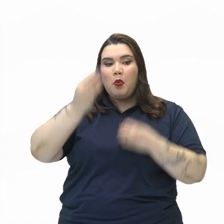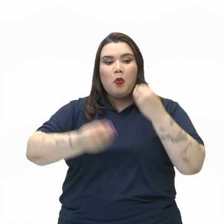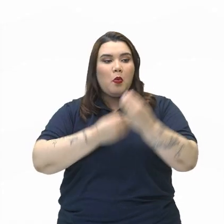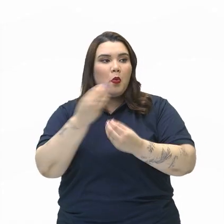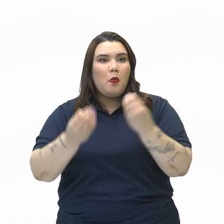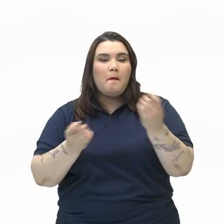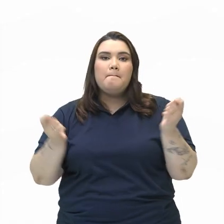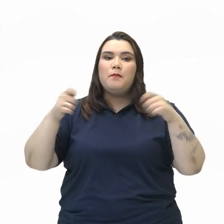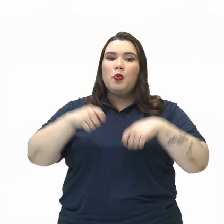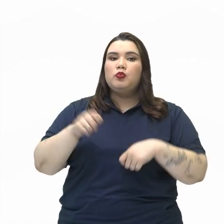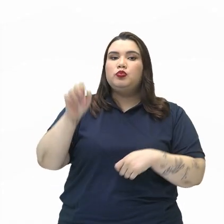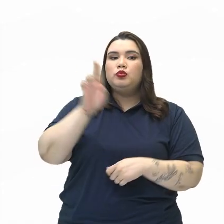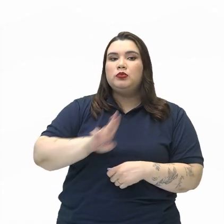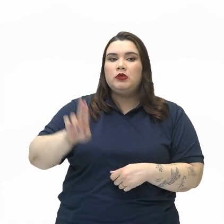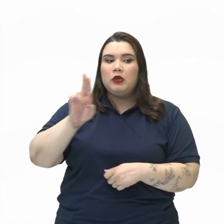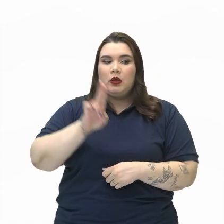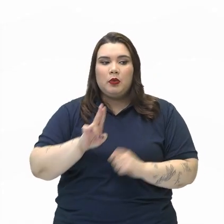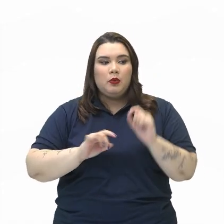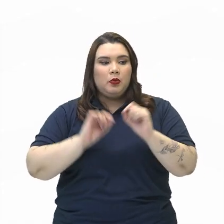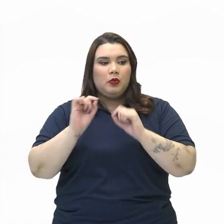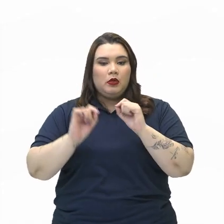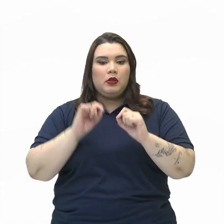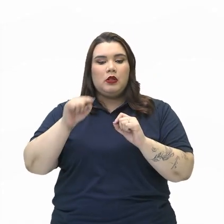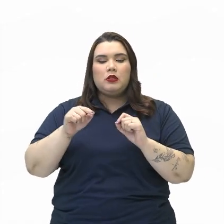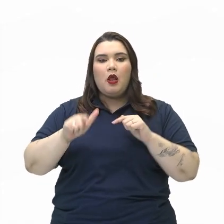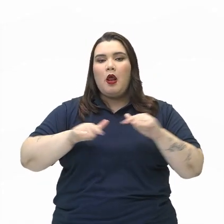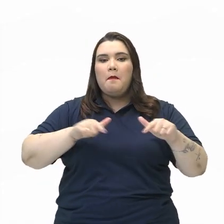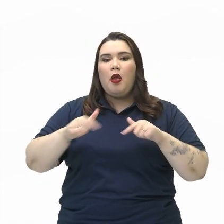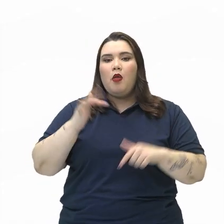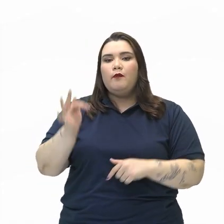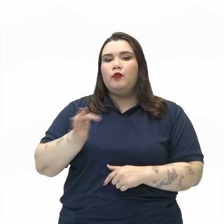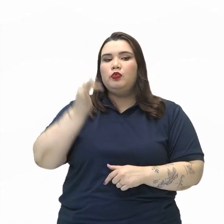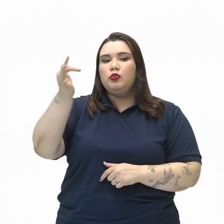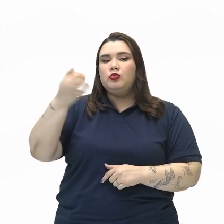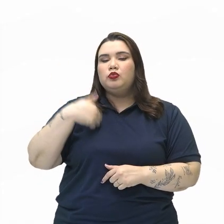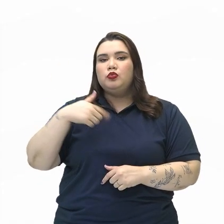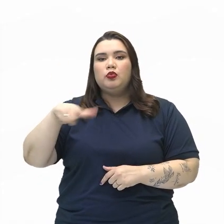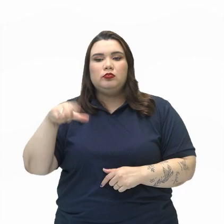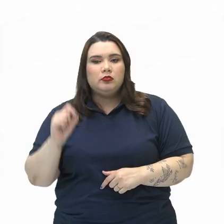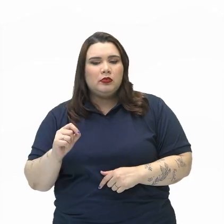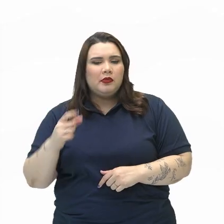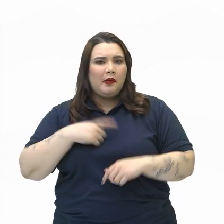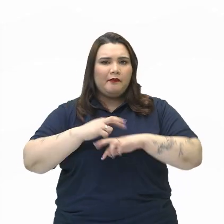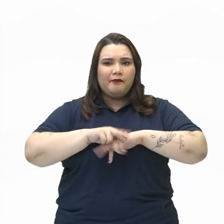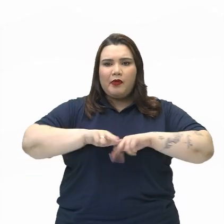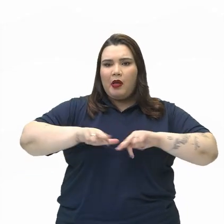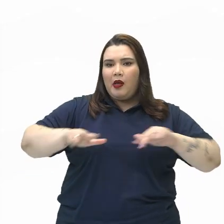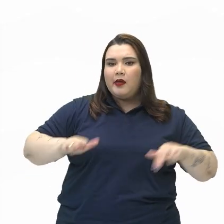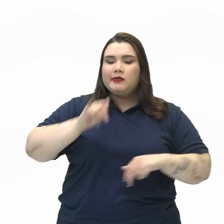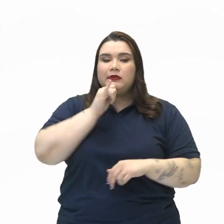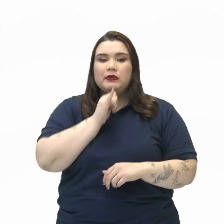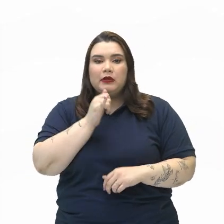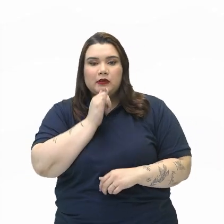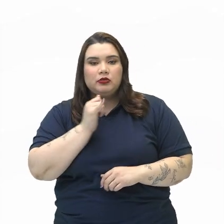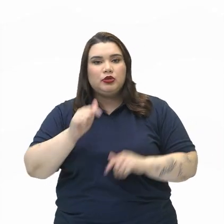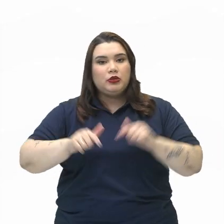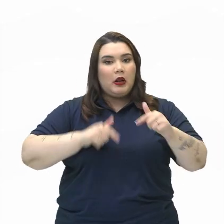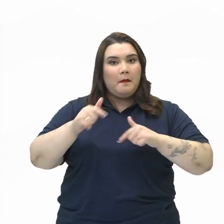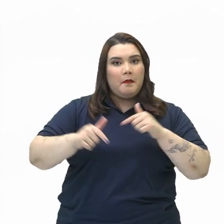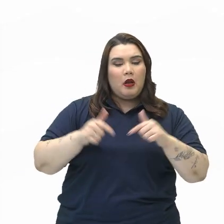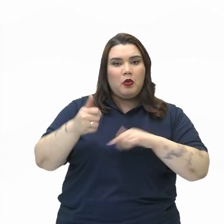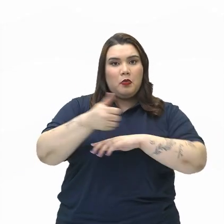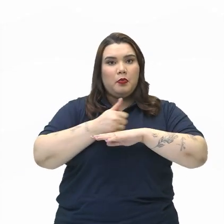pode aplicar ali na carreira que deseja seguir, por exemplo? Nós temos muitos exemplos aí, olha, de